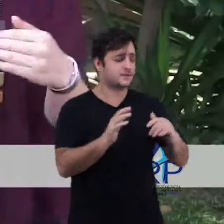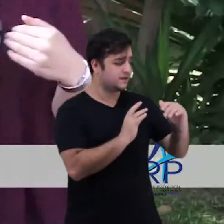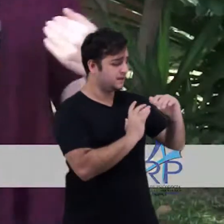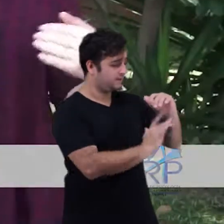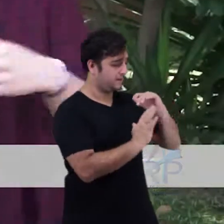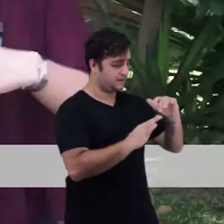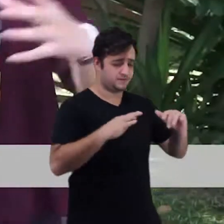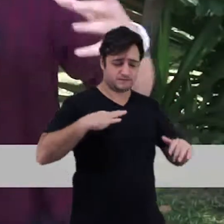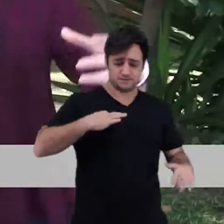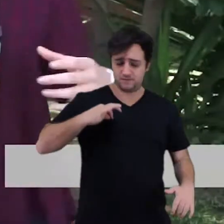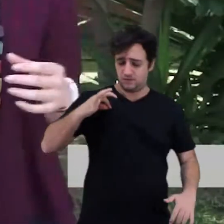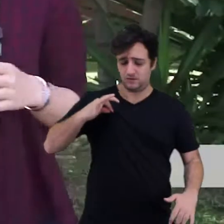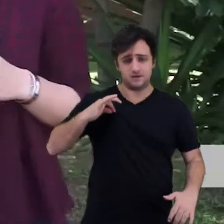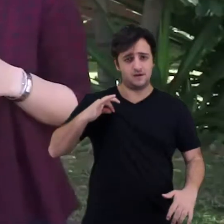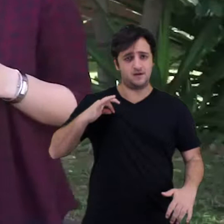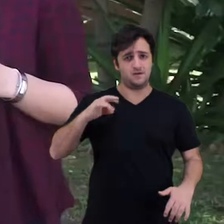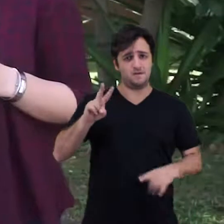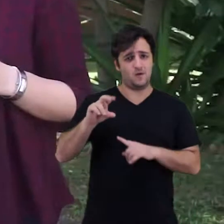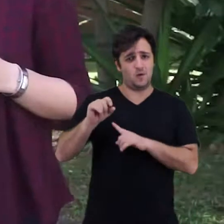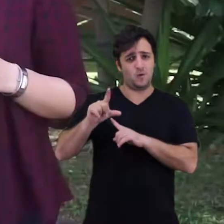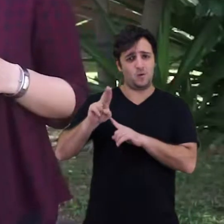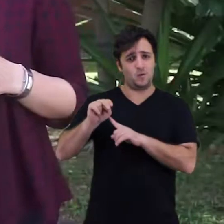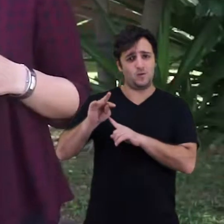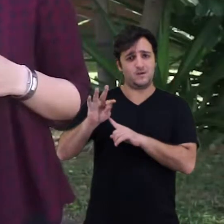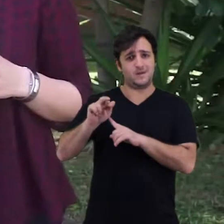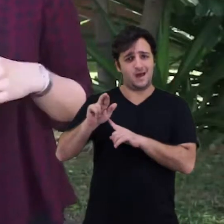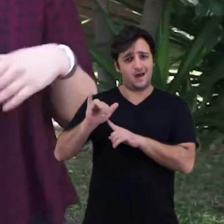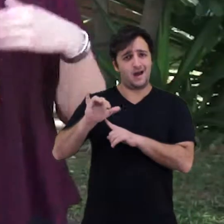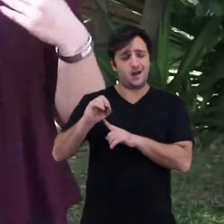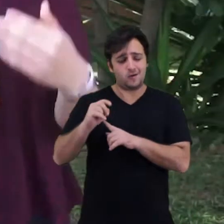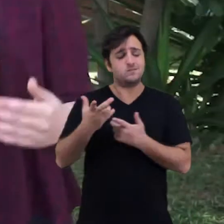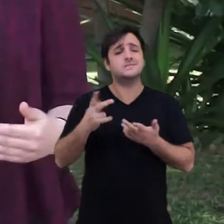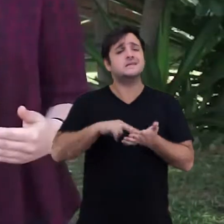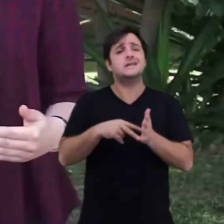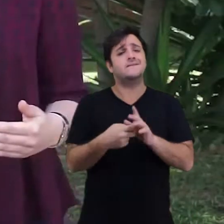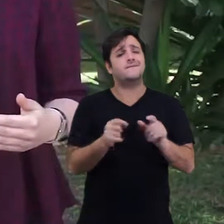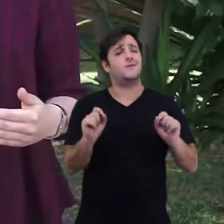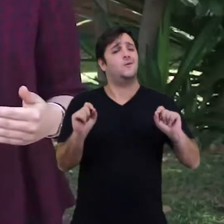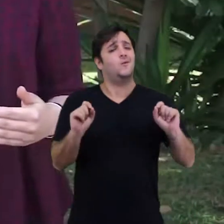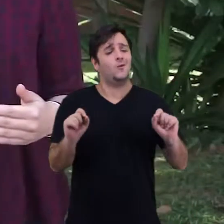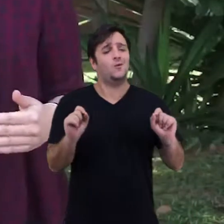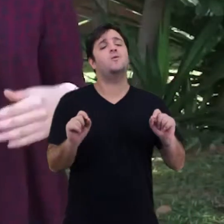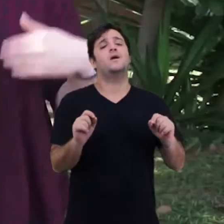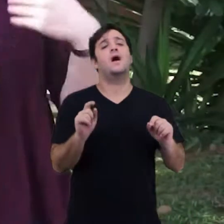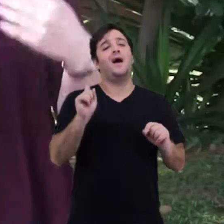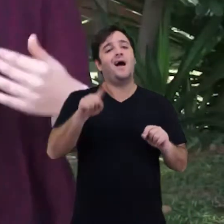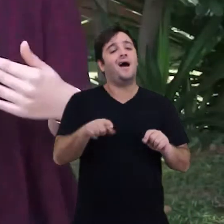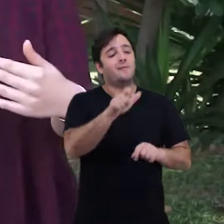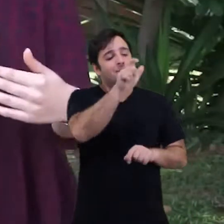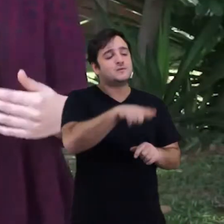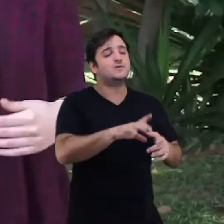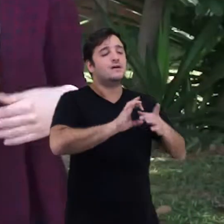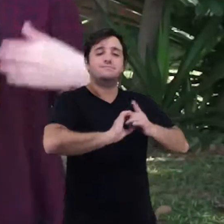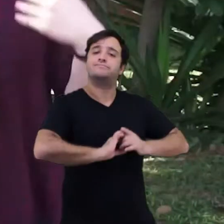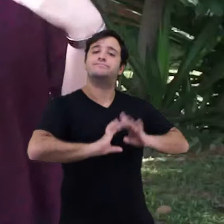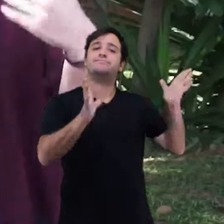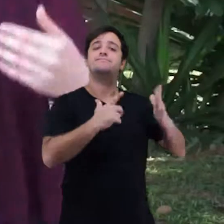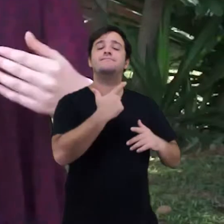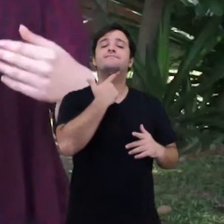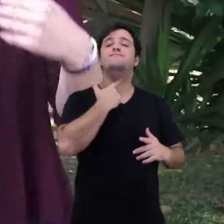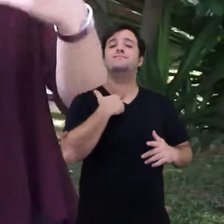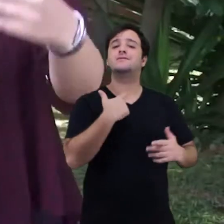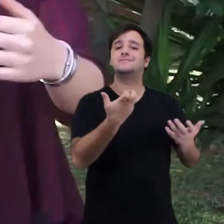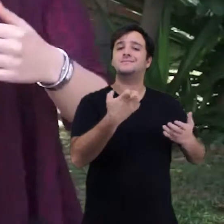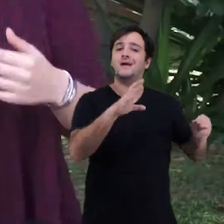Cruzar as fronteiras internacionais do seu país. Ela tem a possibilidade de fazer um planejamento em relação a essa saída e depois a